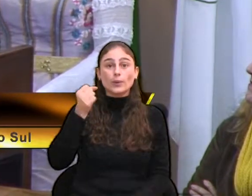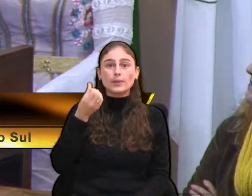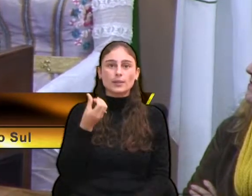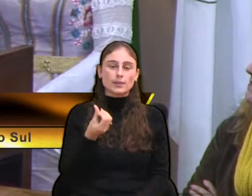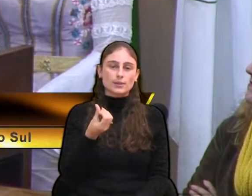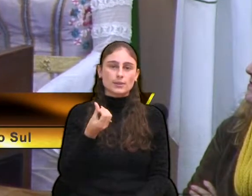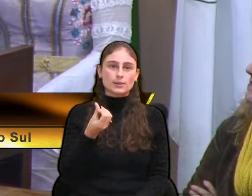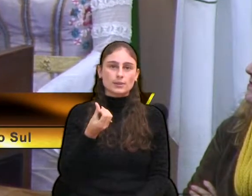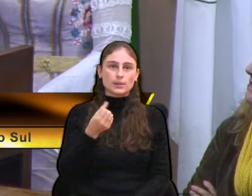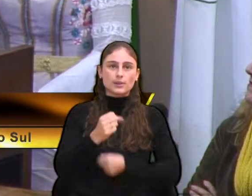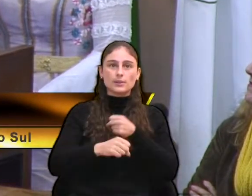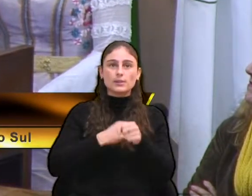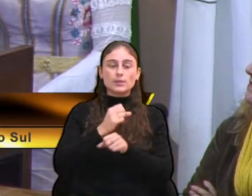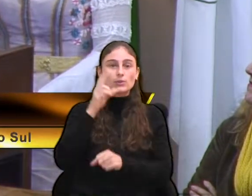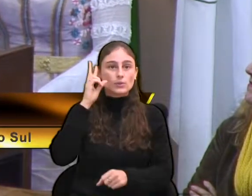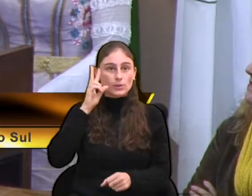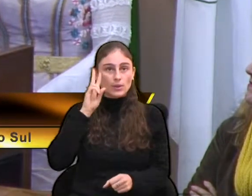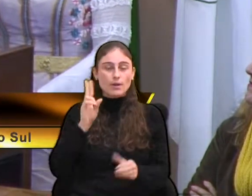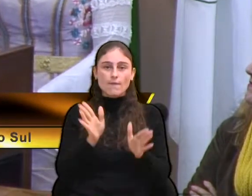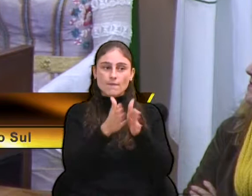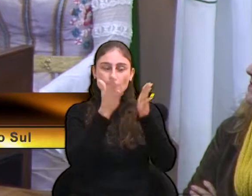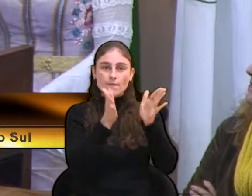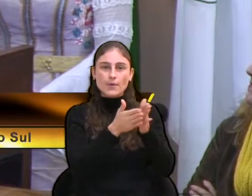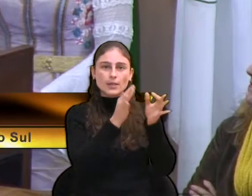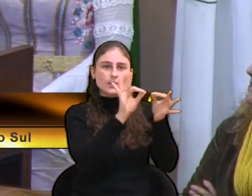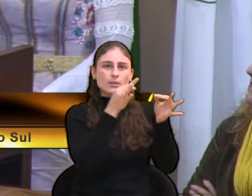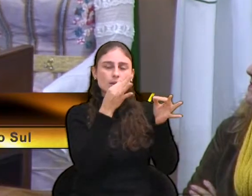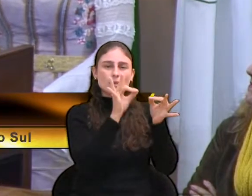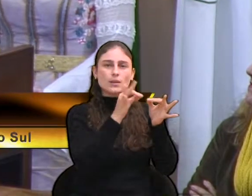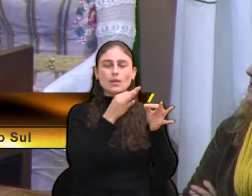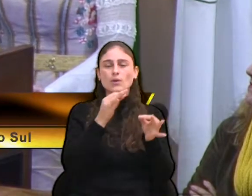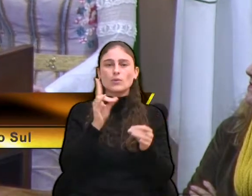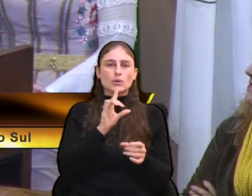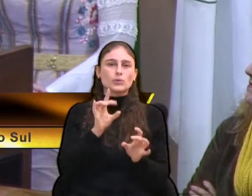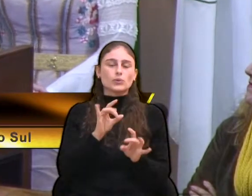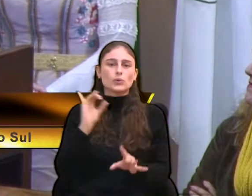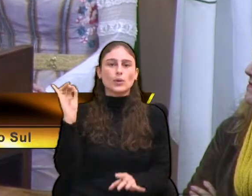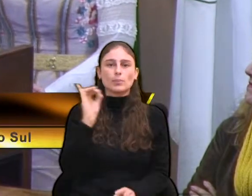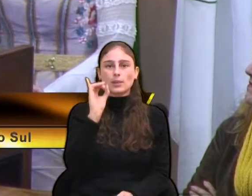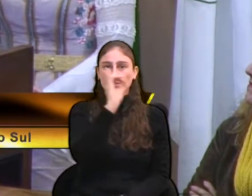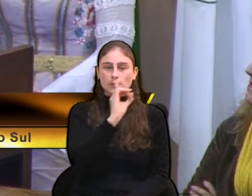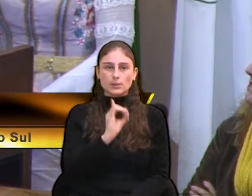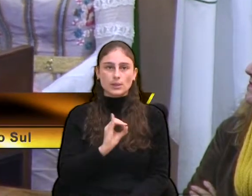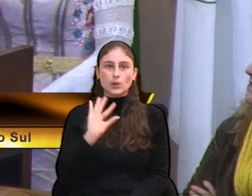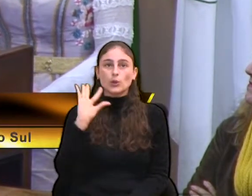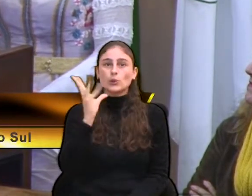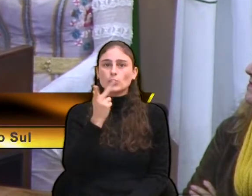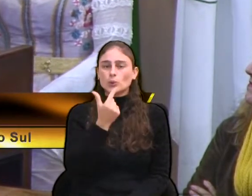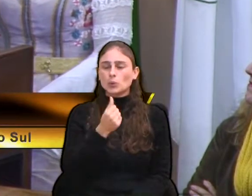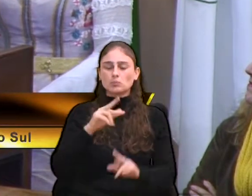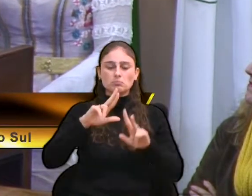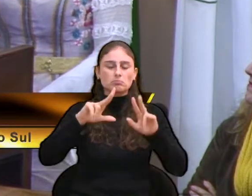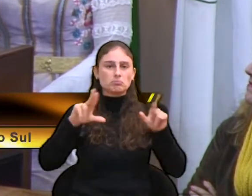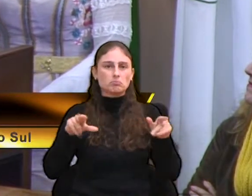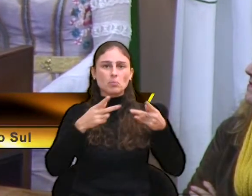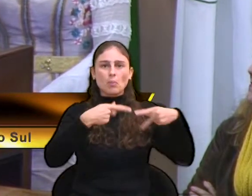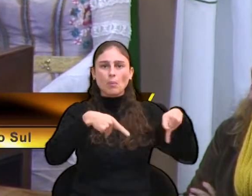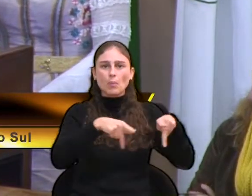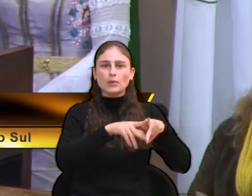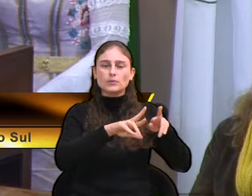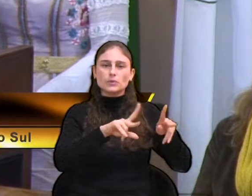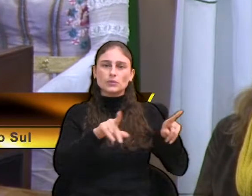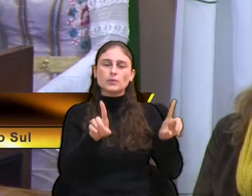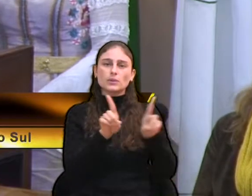de história. Através da Festa da Uva, não só os imigrantes italianos, mas todas as demais etnias